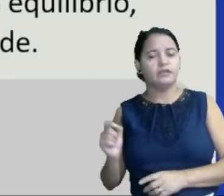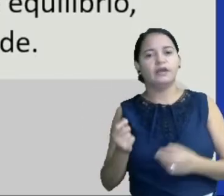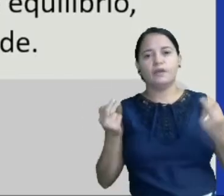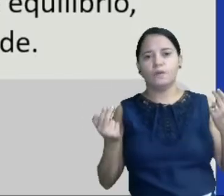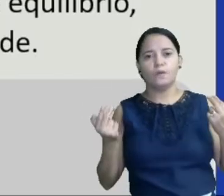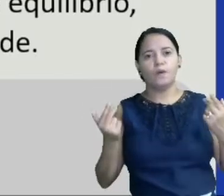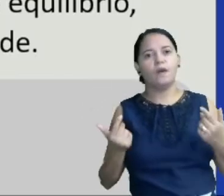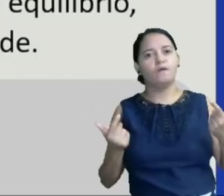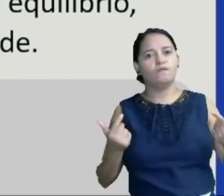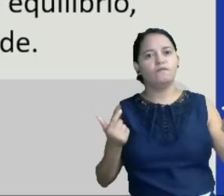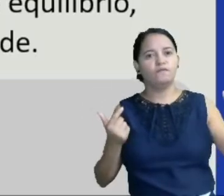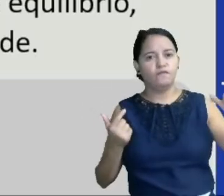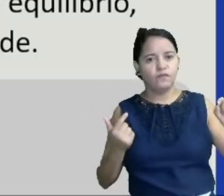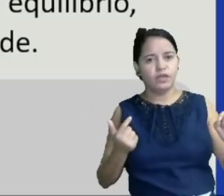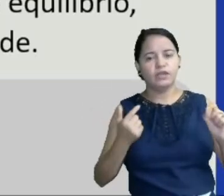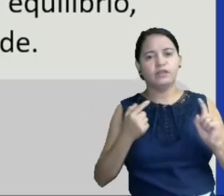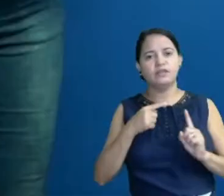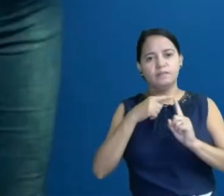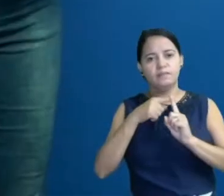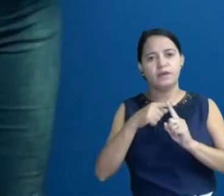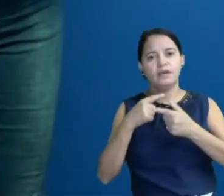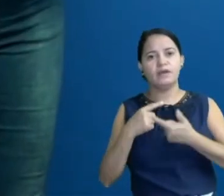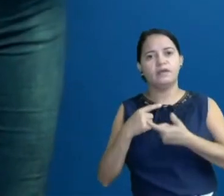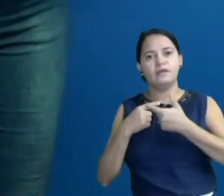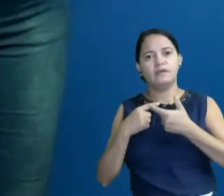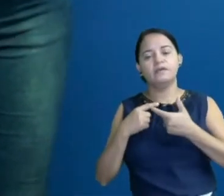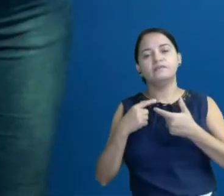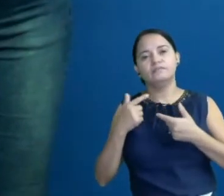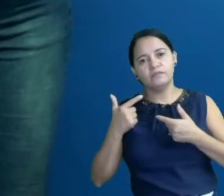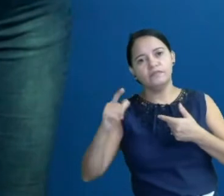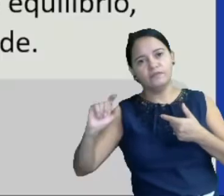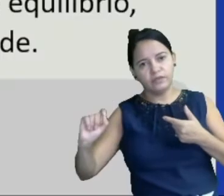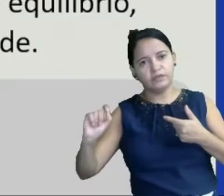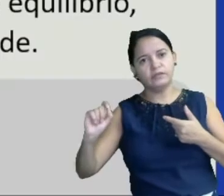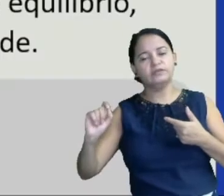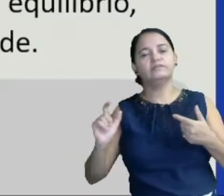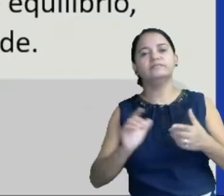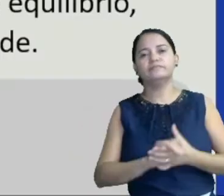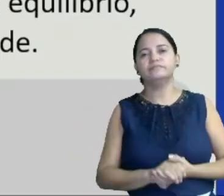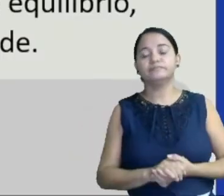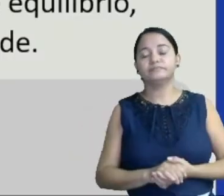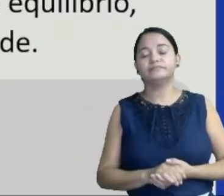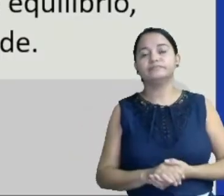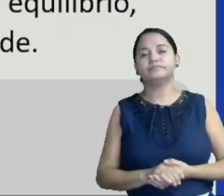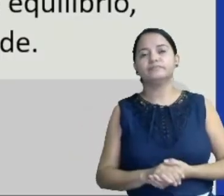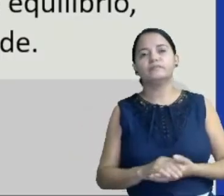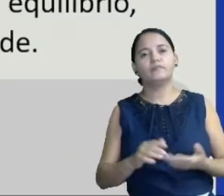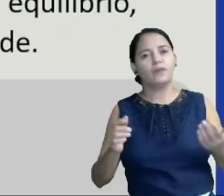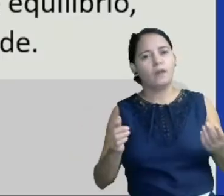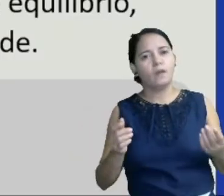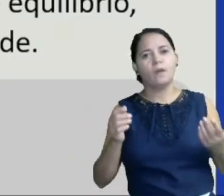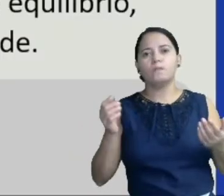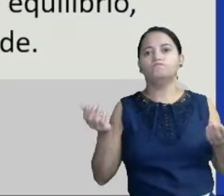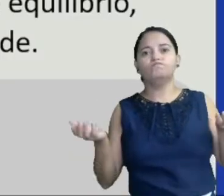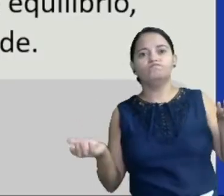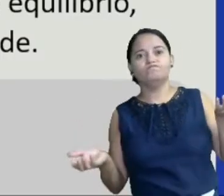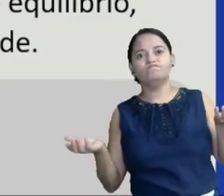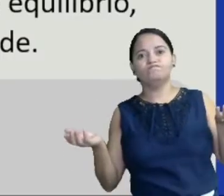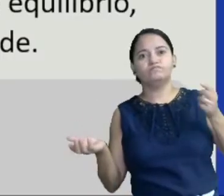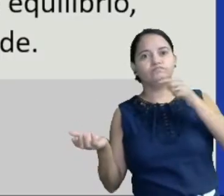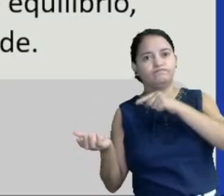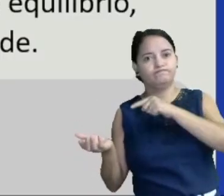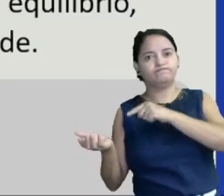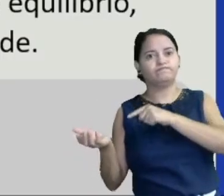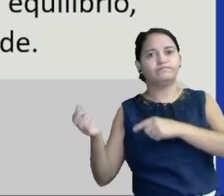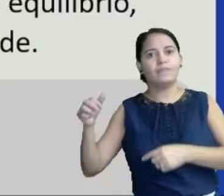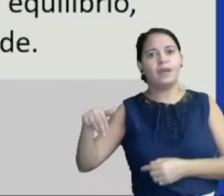20 tá então já vai ver essa ideia aí de representação mas aí uma mão professora ele pode pesar 30 se